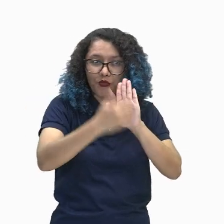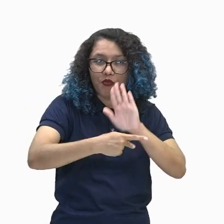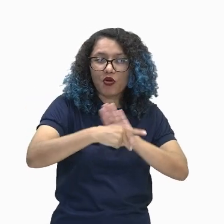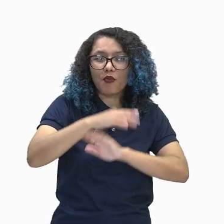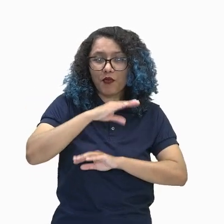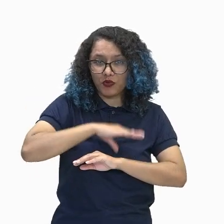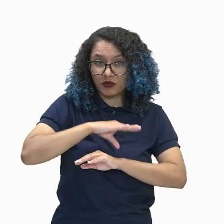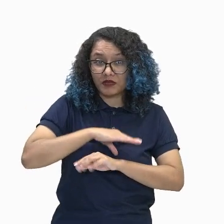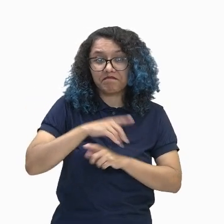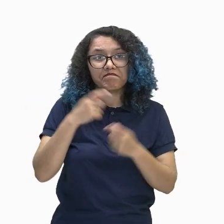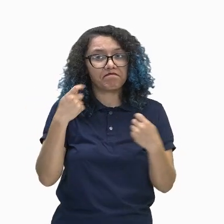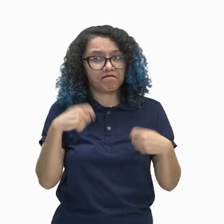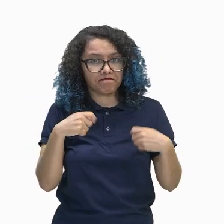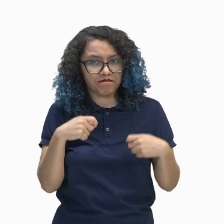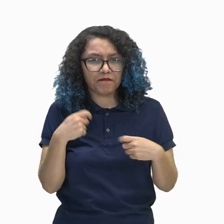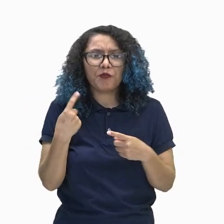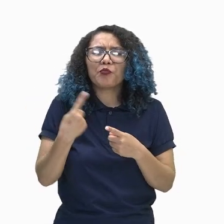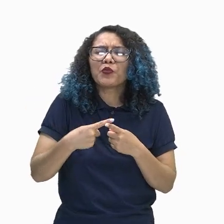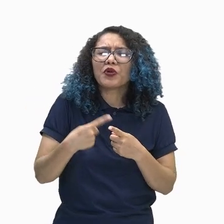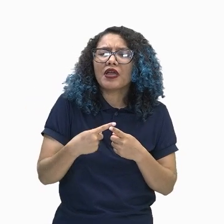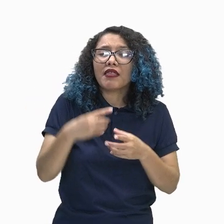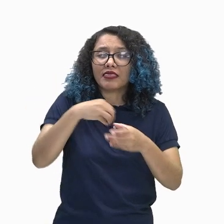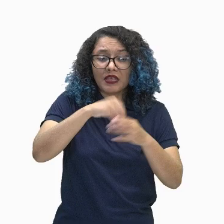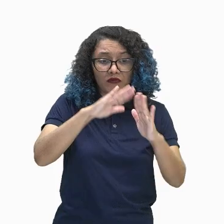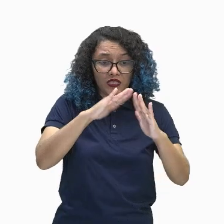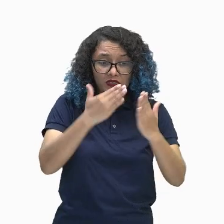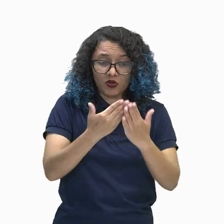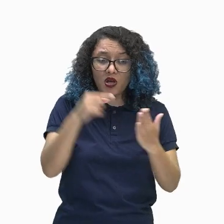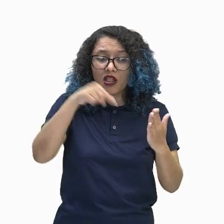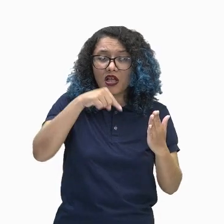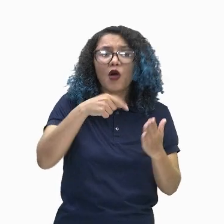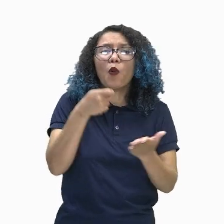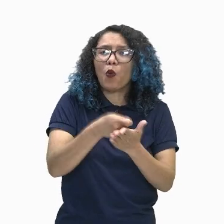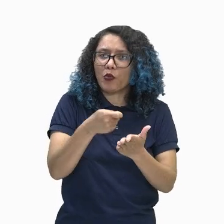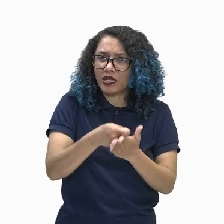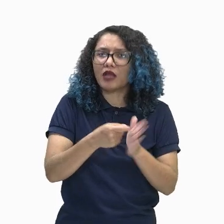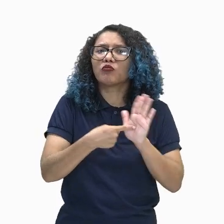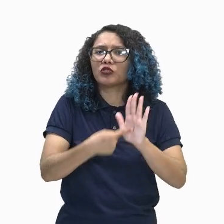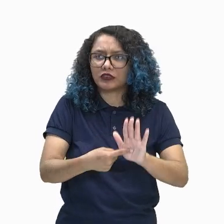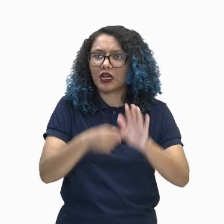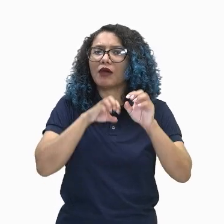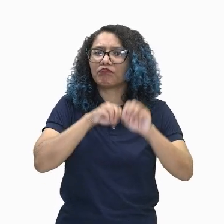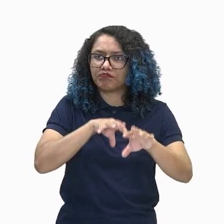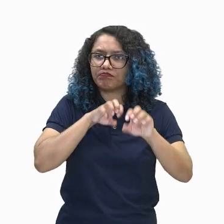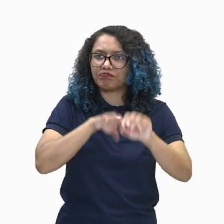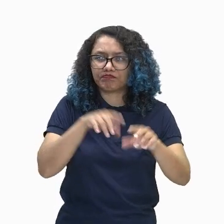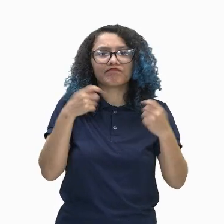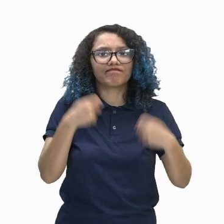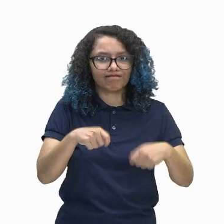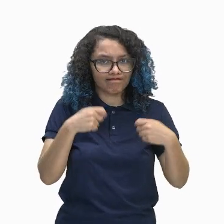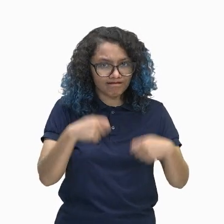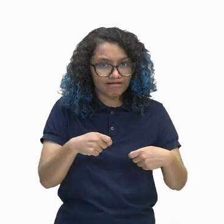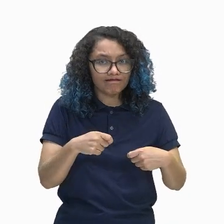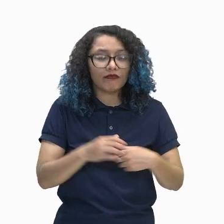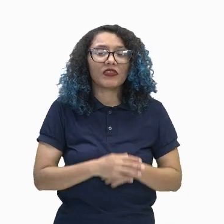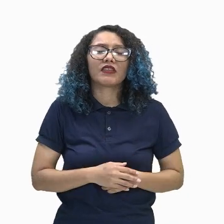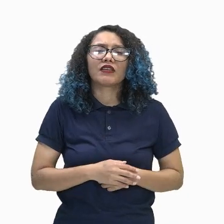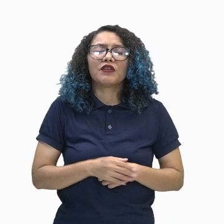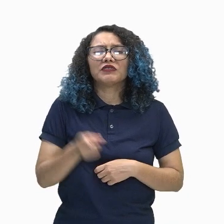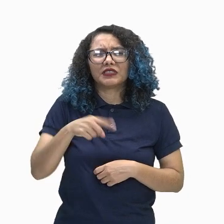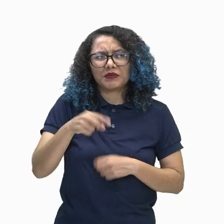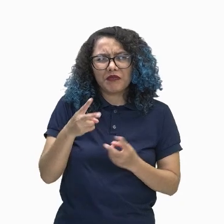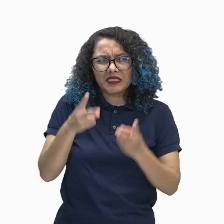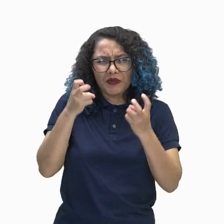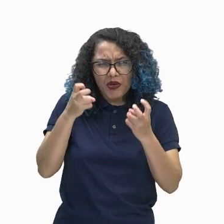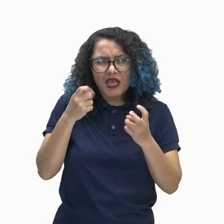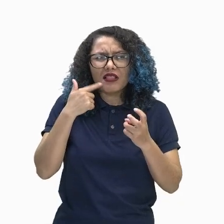portuguesa. Porque a escola tem por obrigação mostrar isso, né? Então, você já percebeu que as línguas estão em